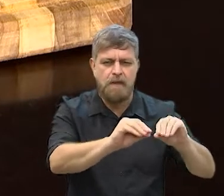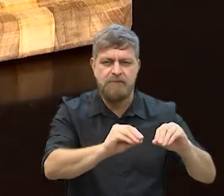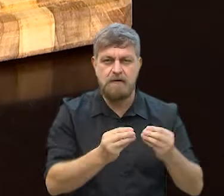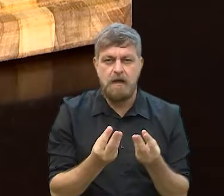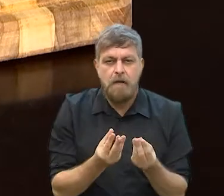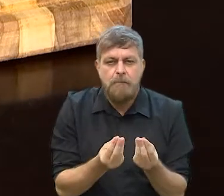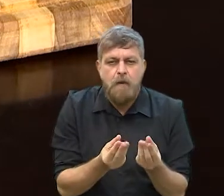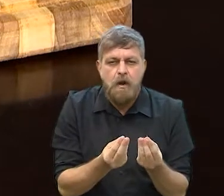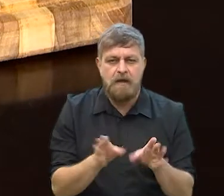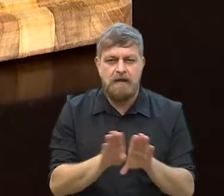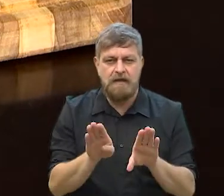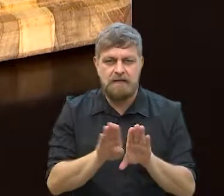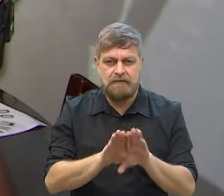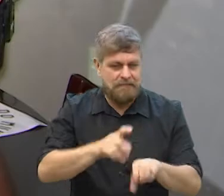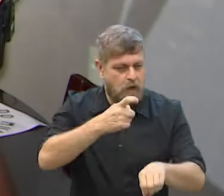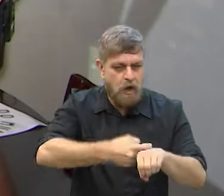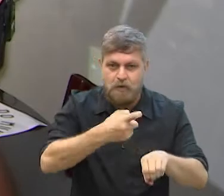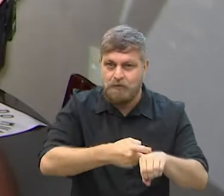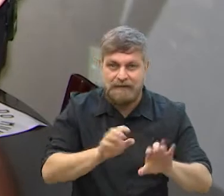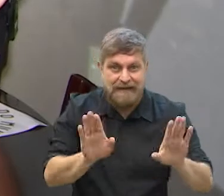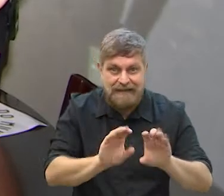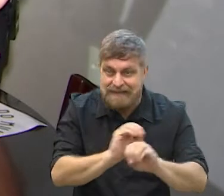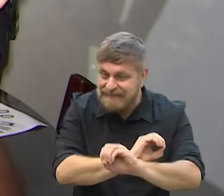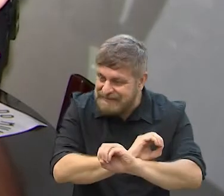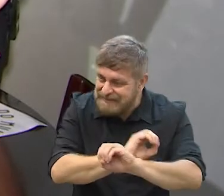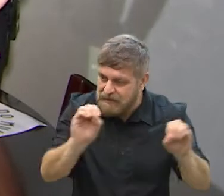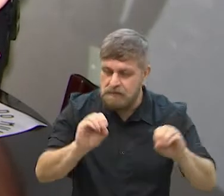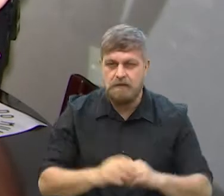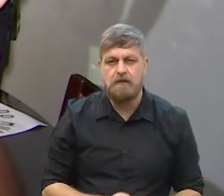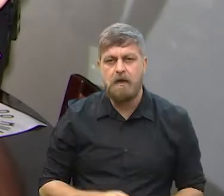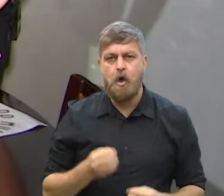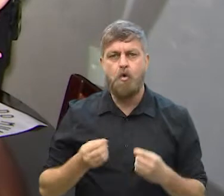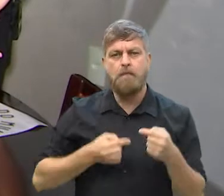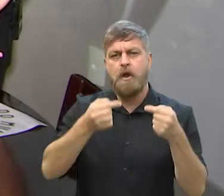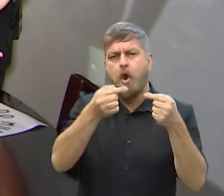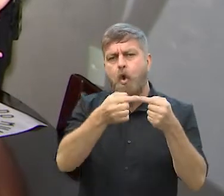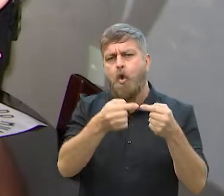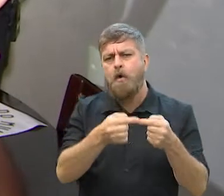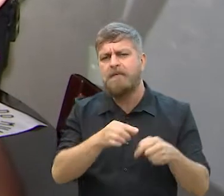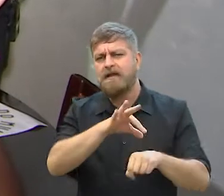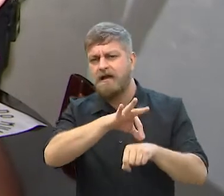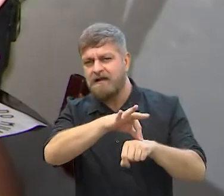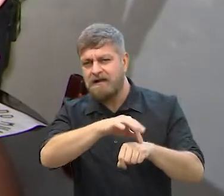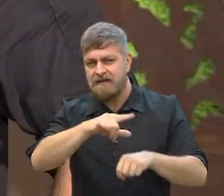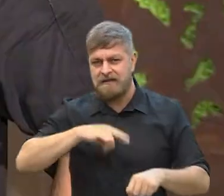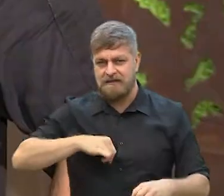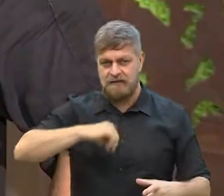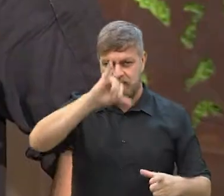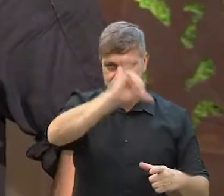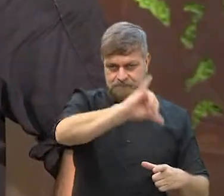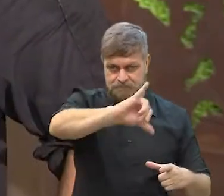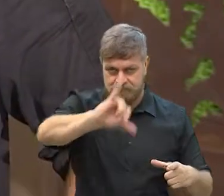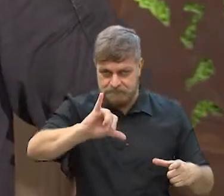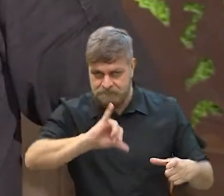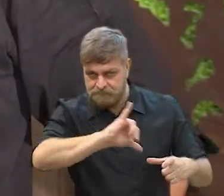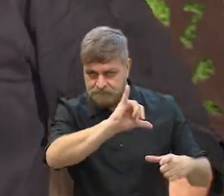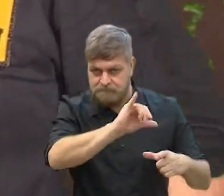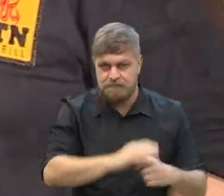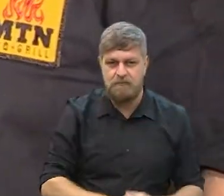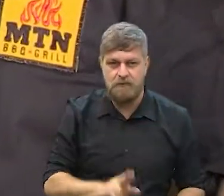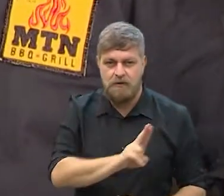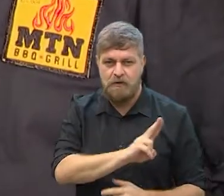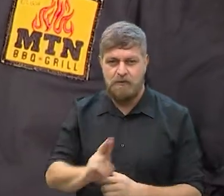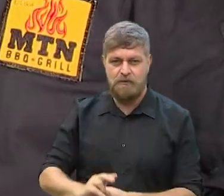macia e menos tenra possível. E aí, para combinar com a nossa carne, tem um molho. A gente fez um molho